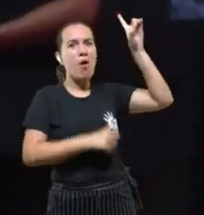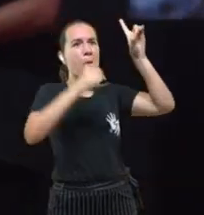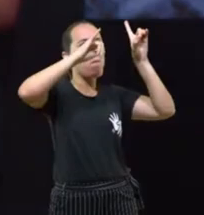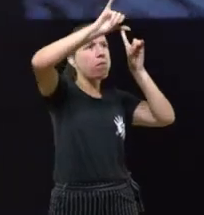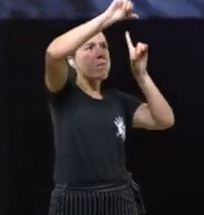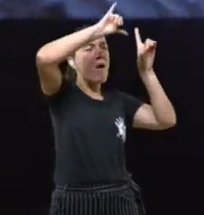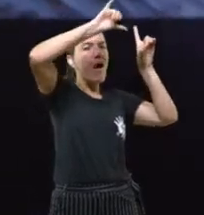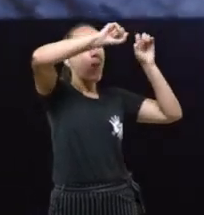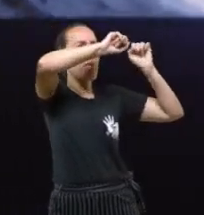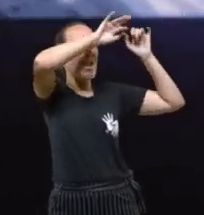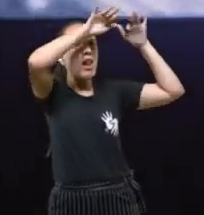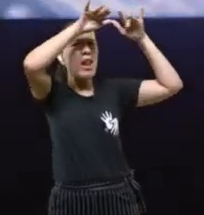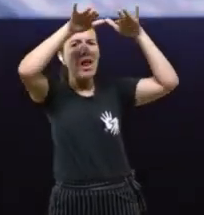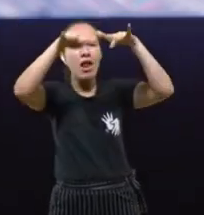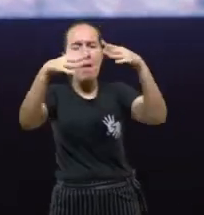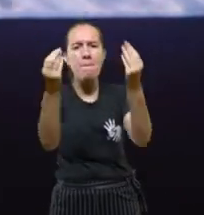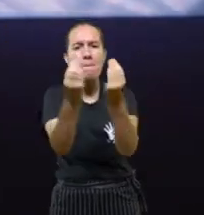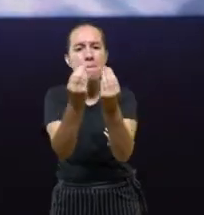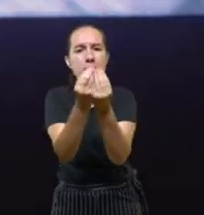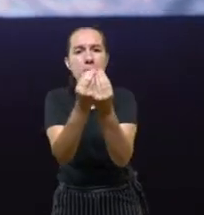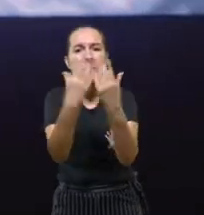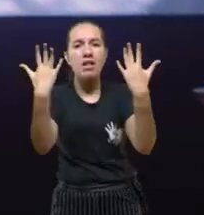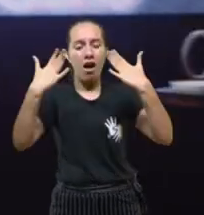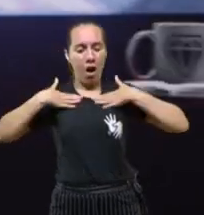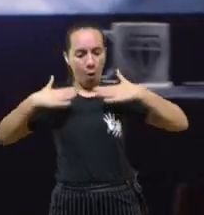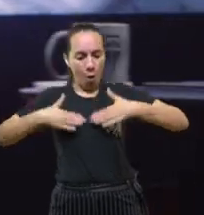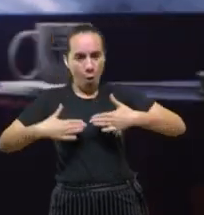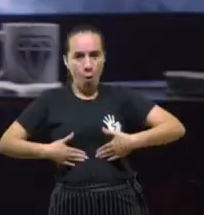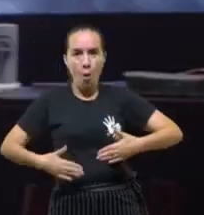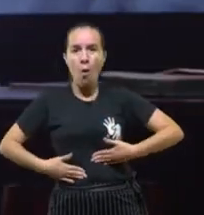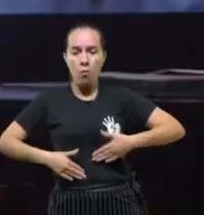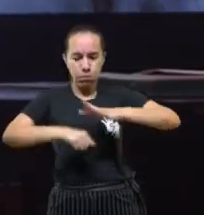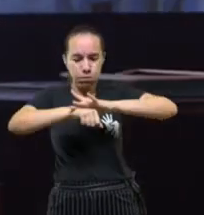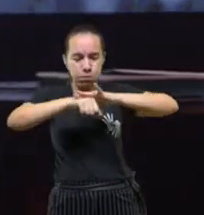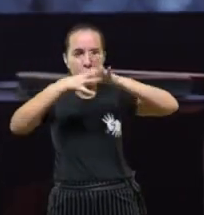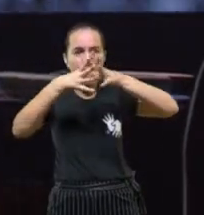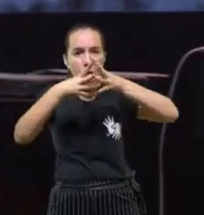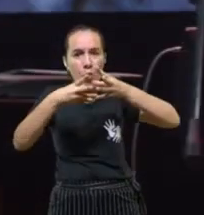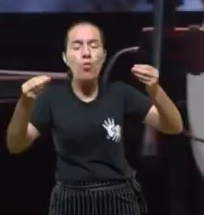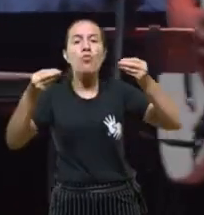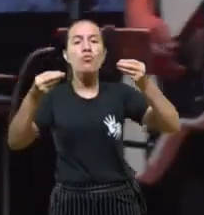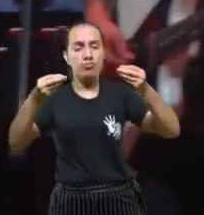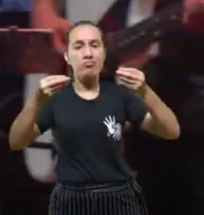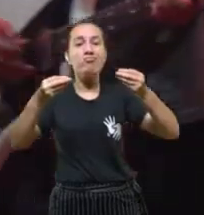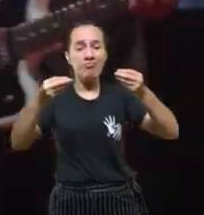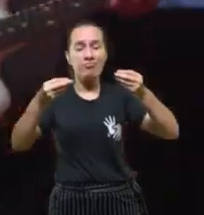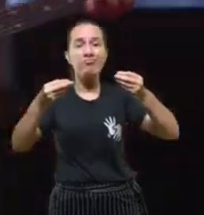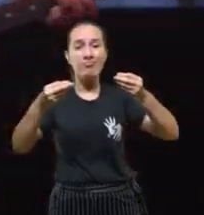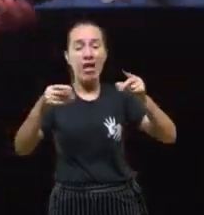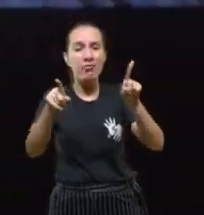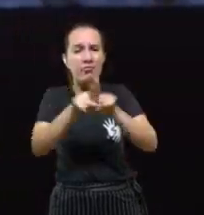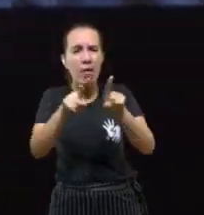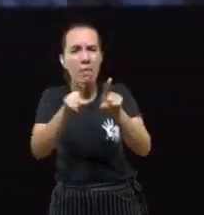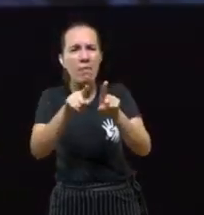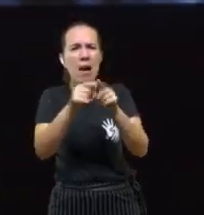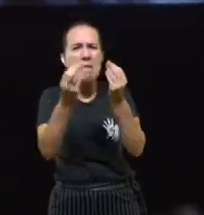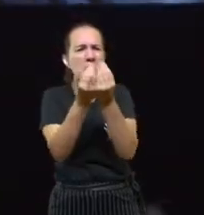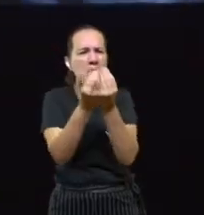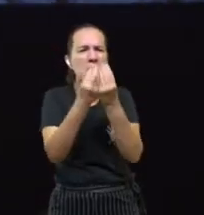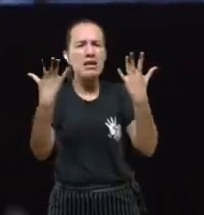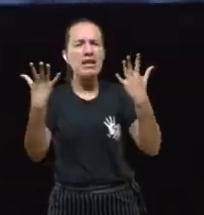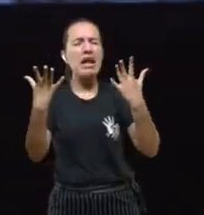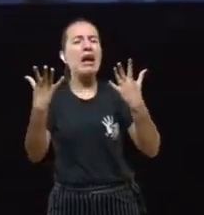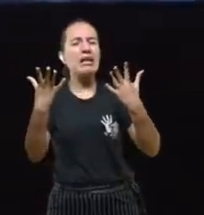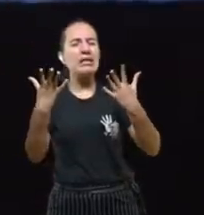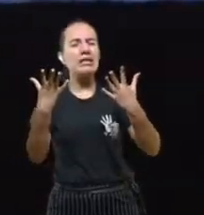aqui hoje, por curas em corpos físicos, Senhor, por